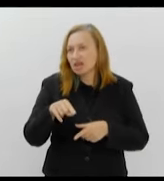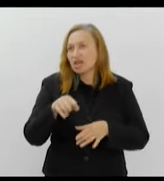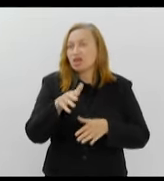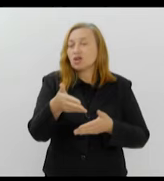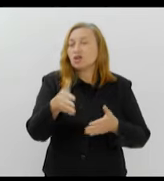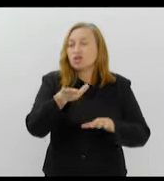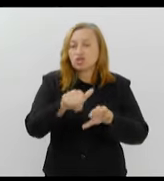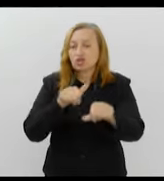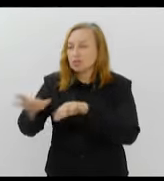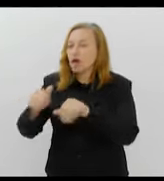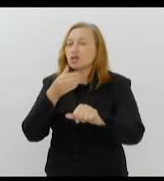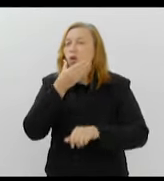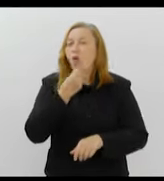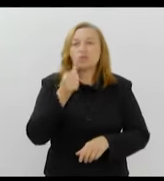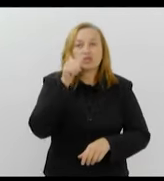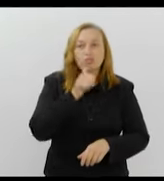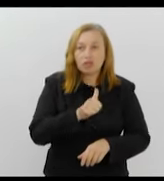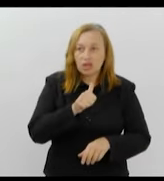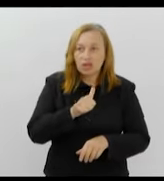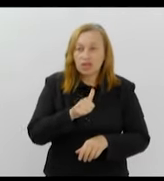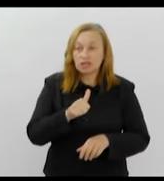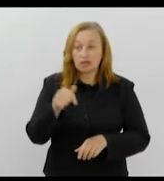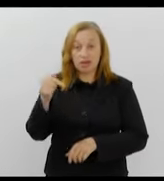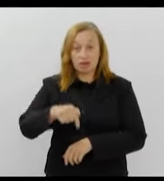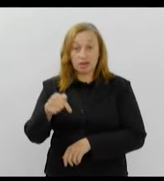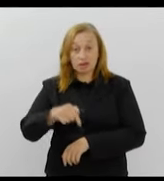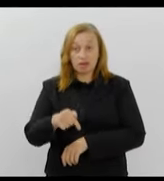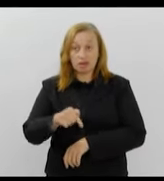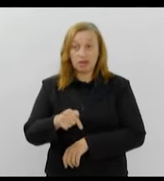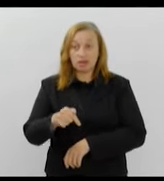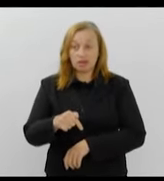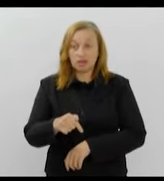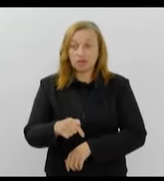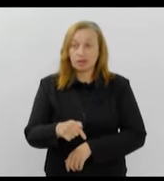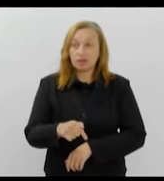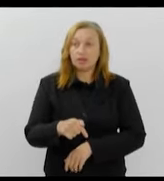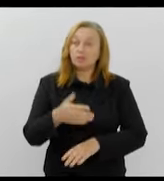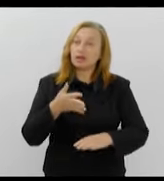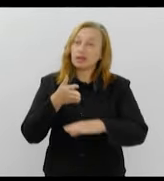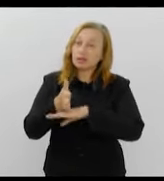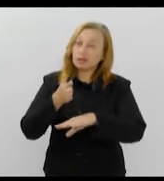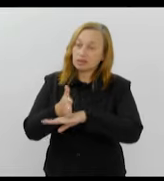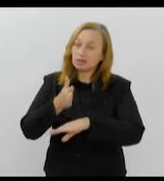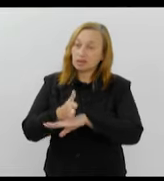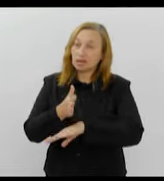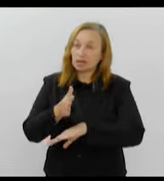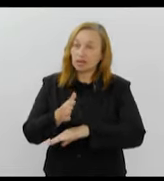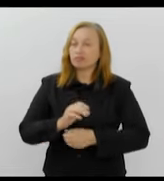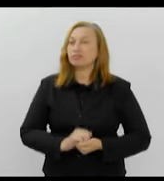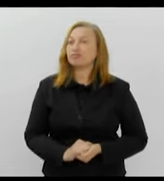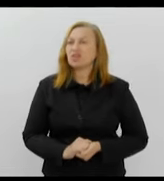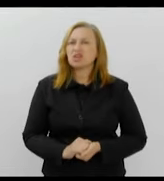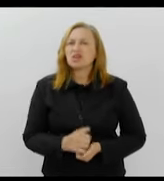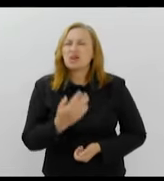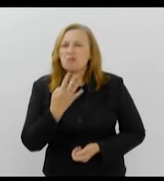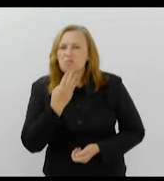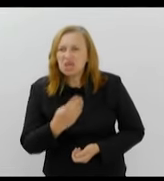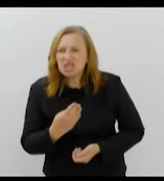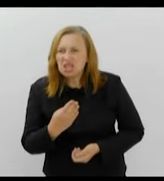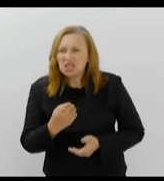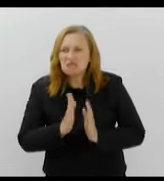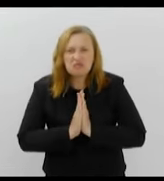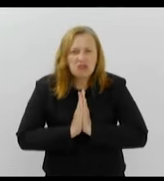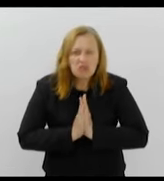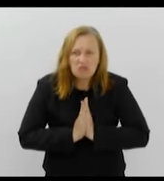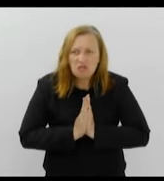esses homens e mulheres devotados que aqui estão para ingressar na força de segurança ninguém aqui tá pedindo favor ninguém